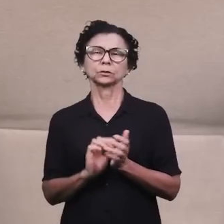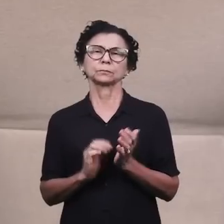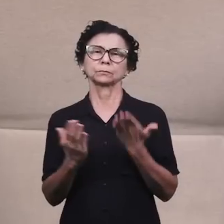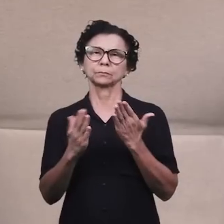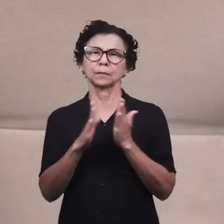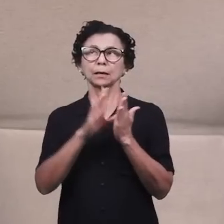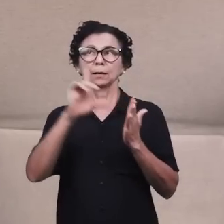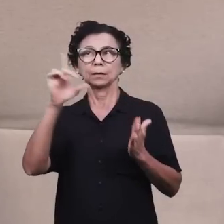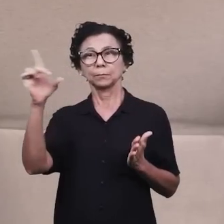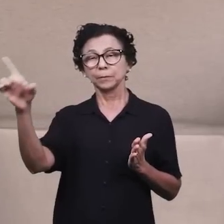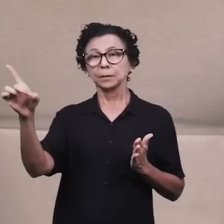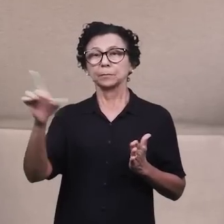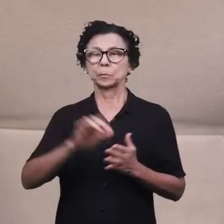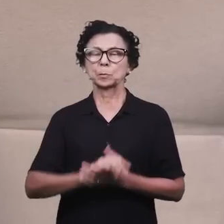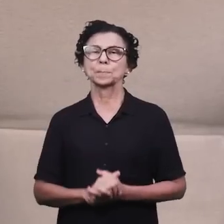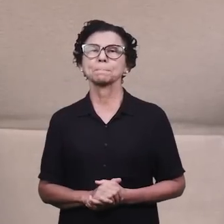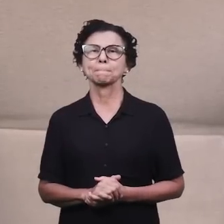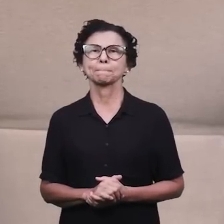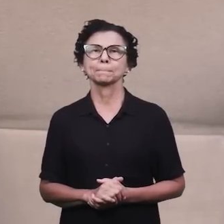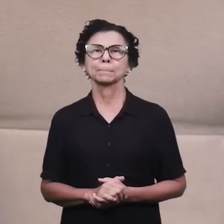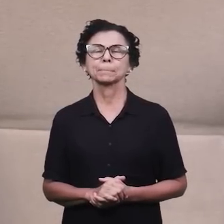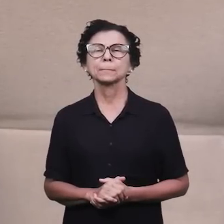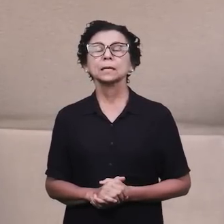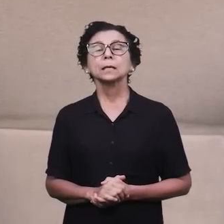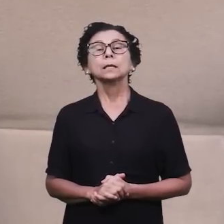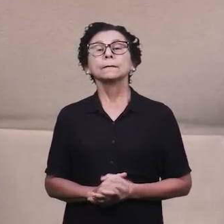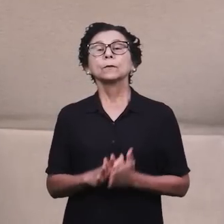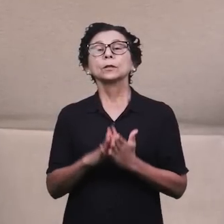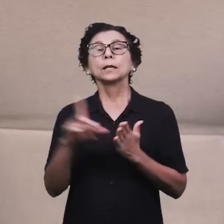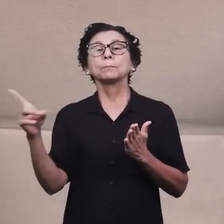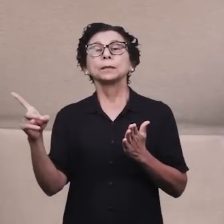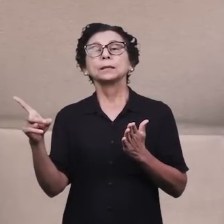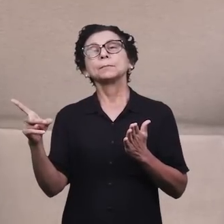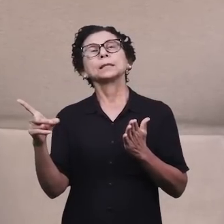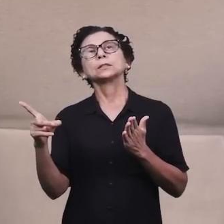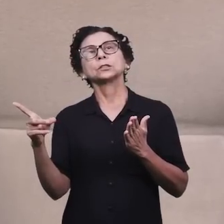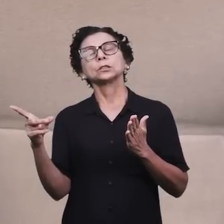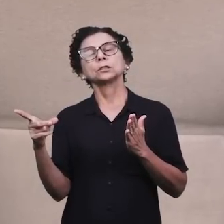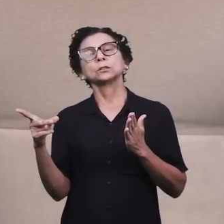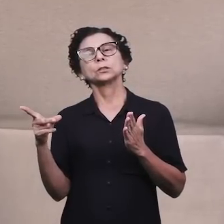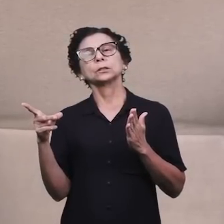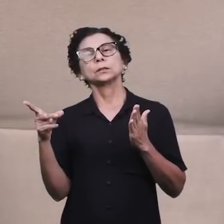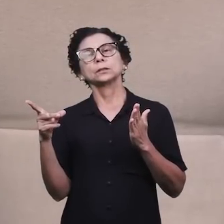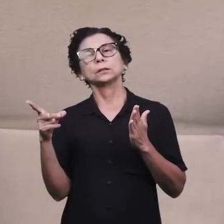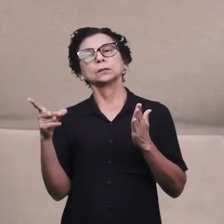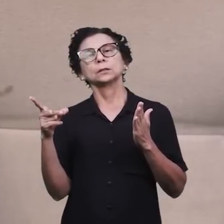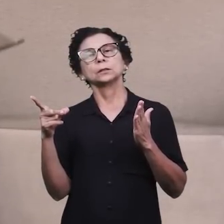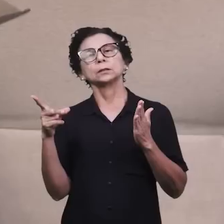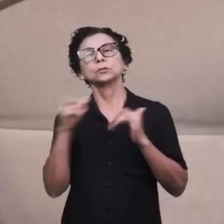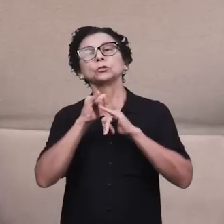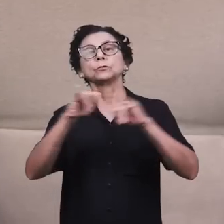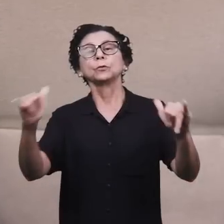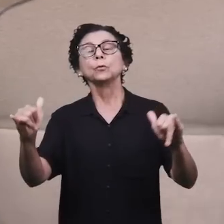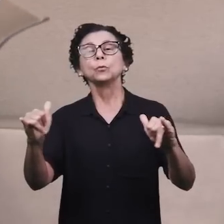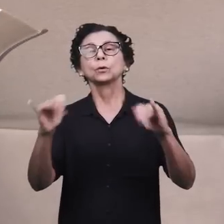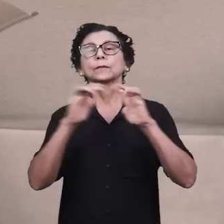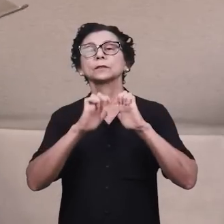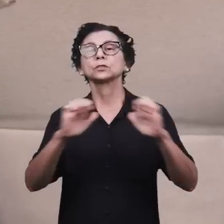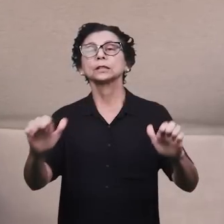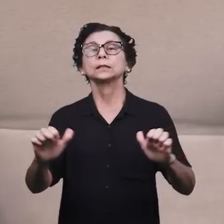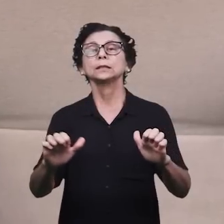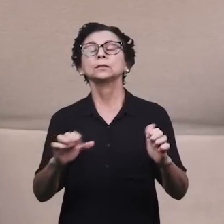resultados. O ato foi um só, que foi o lançamento da semente. A semente, o próprio Senhor Jesus explica que é a palavra de